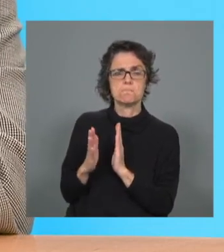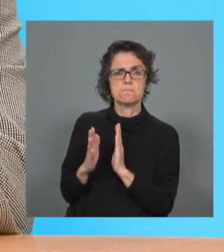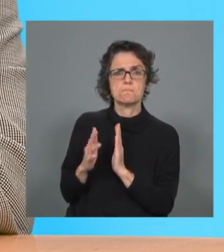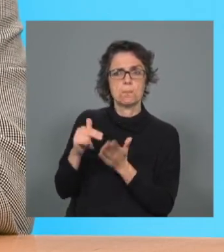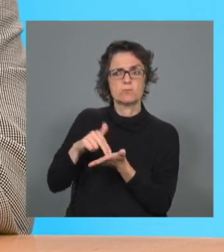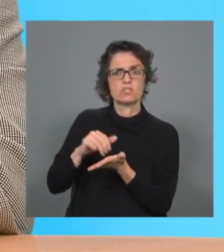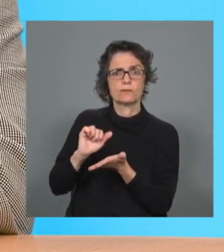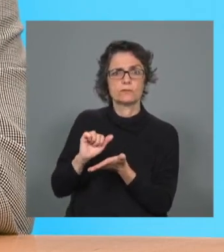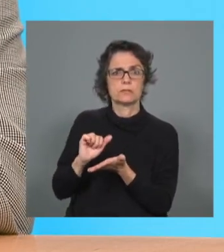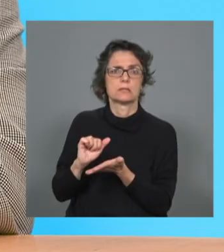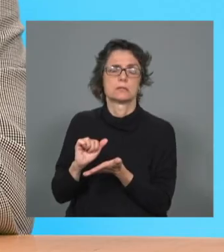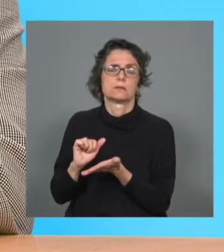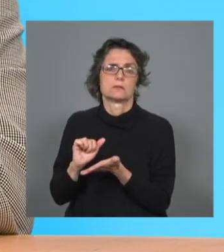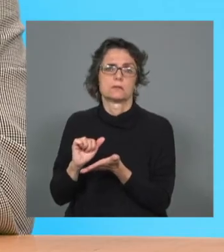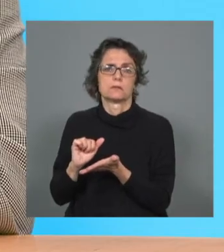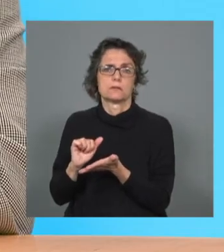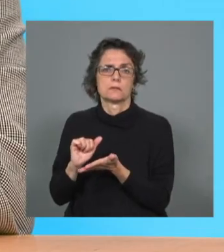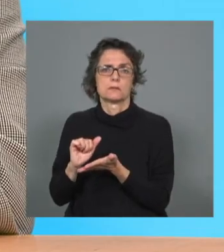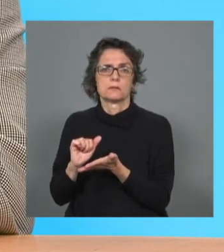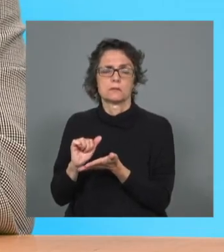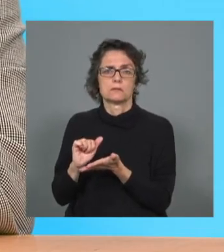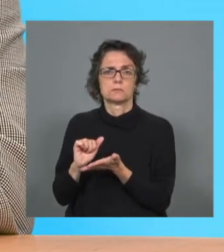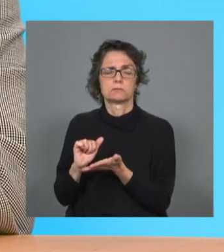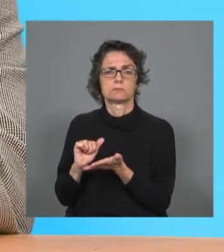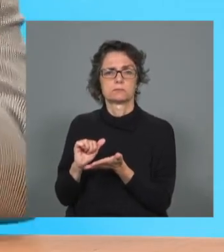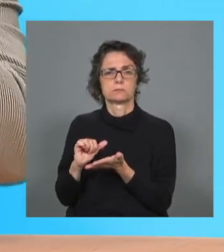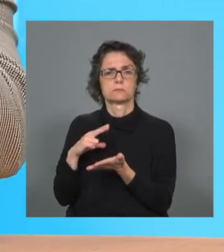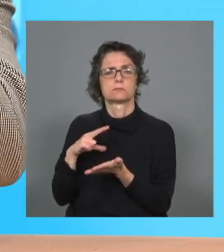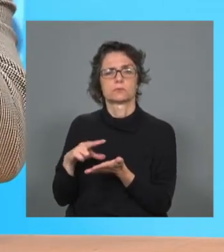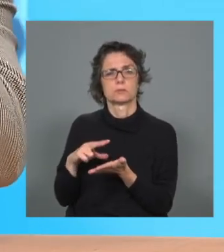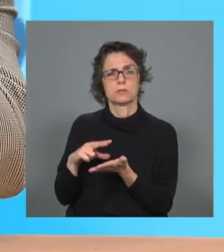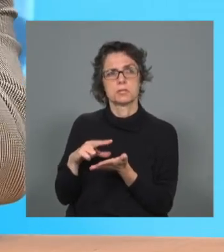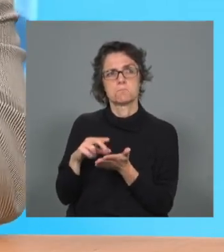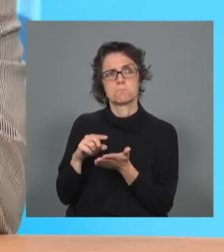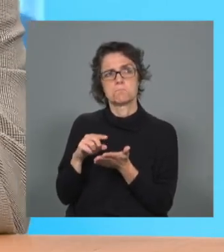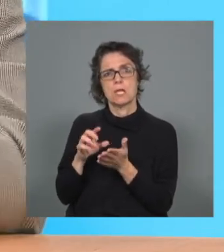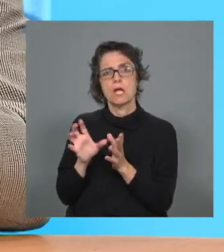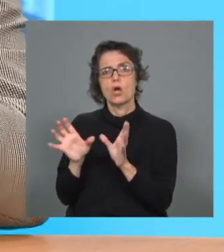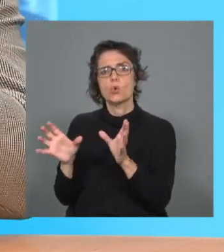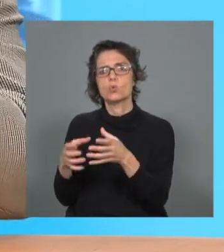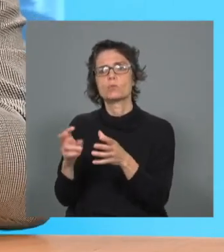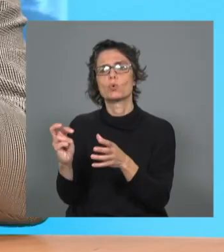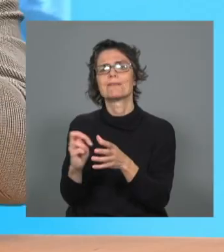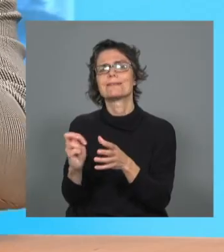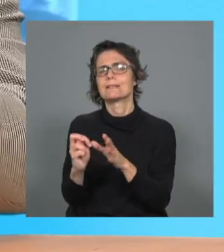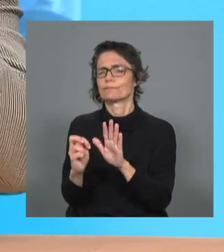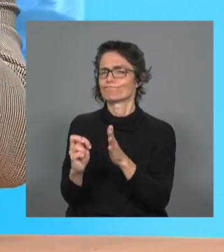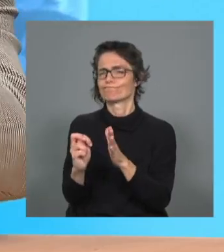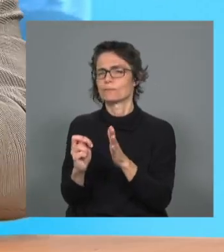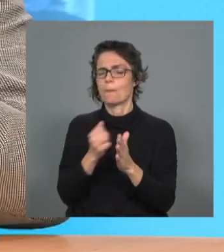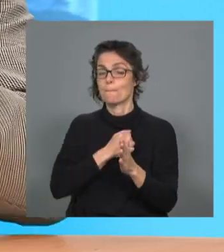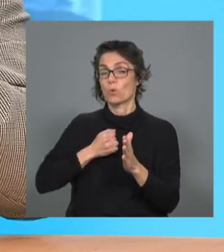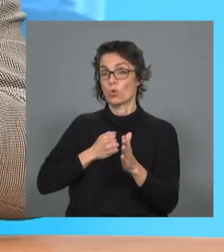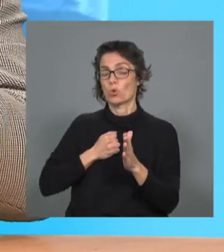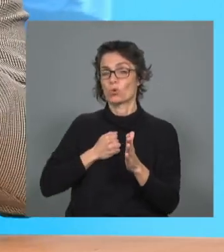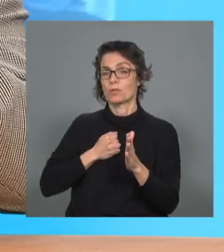causa de uma análise que eu tive a fazer há pouco tempo, Portugal está num terceiro grupo. Portanto, temos a Polónia, depois temos a